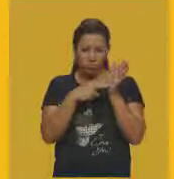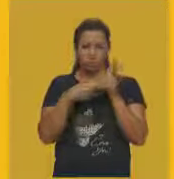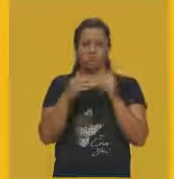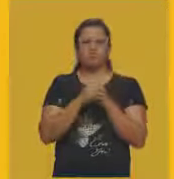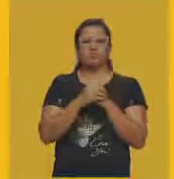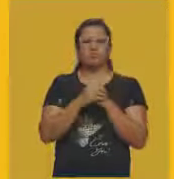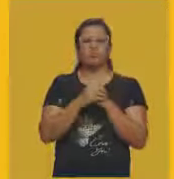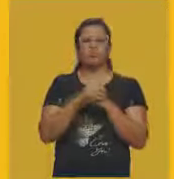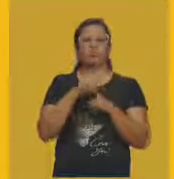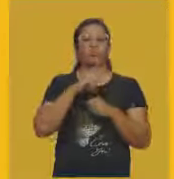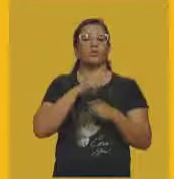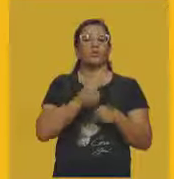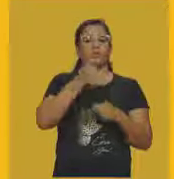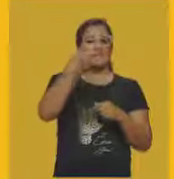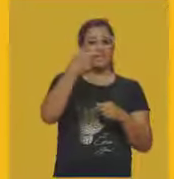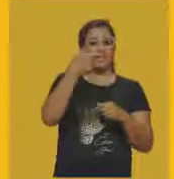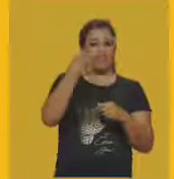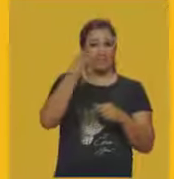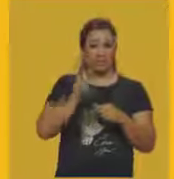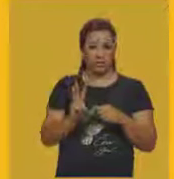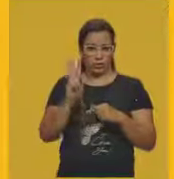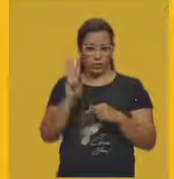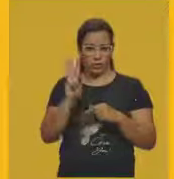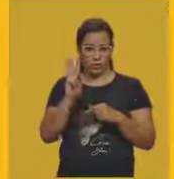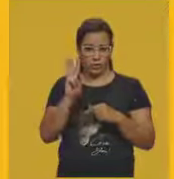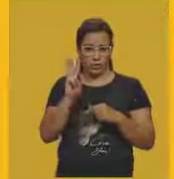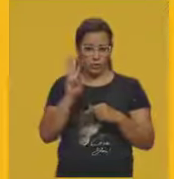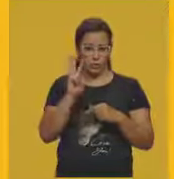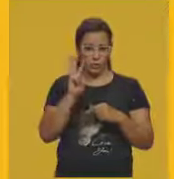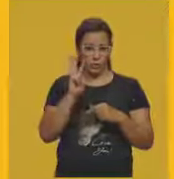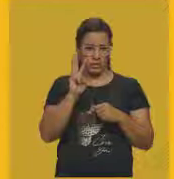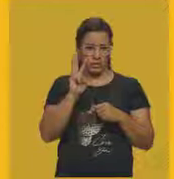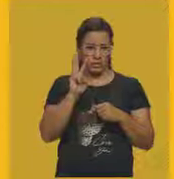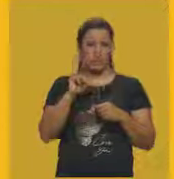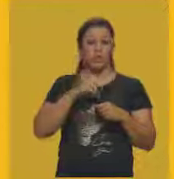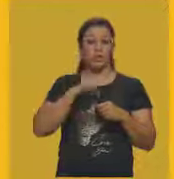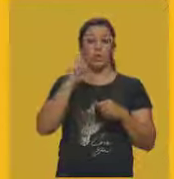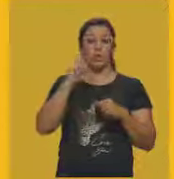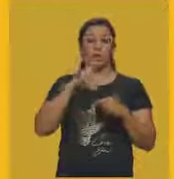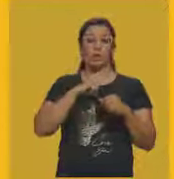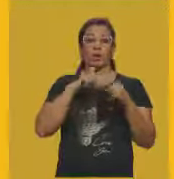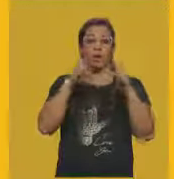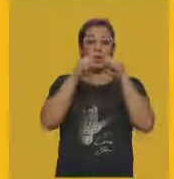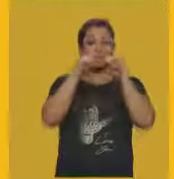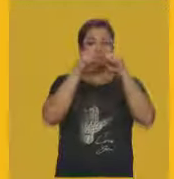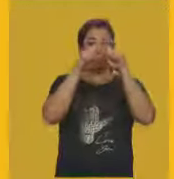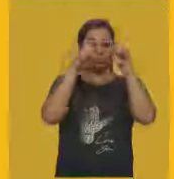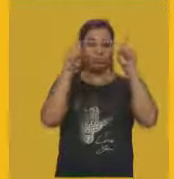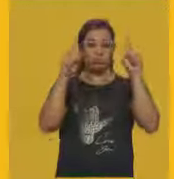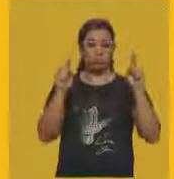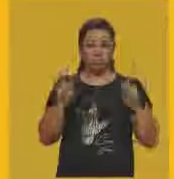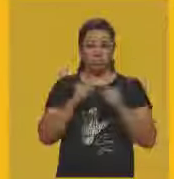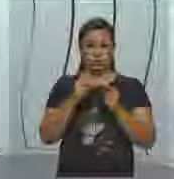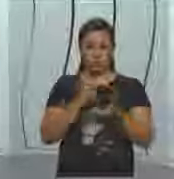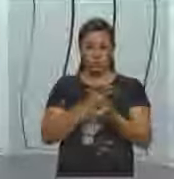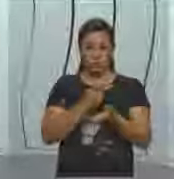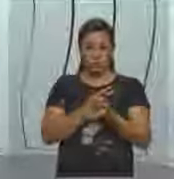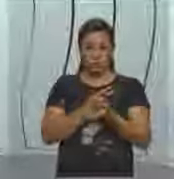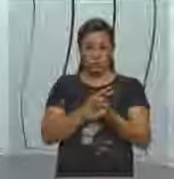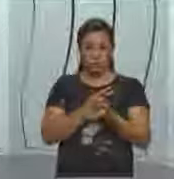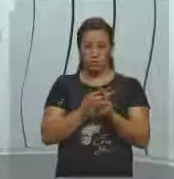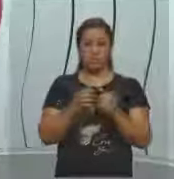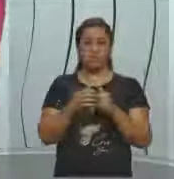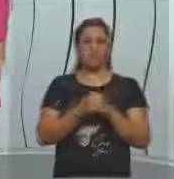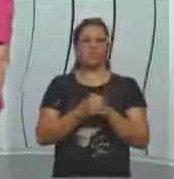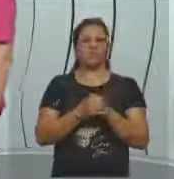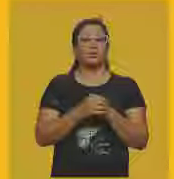Voltagem de 120 volts. Então, uma corrente de 2 amperes passa pelo circuito. Está errado aqui, é passa, tá, gente? Ignore o